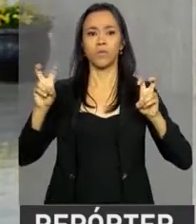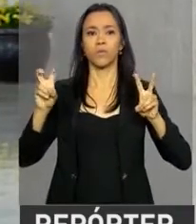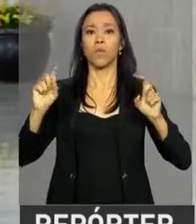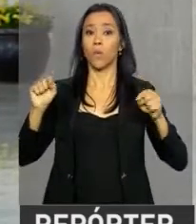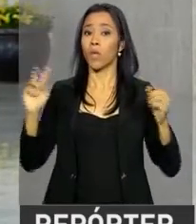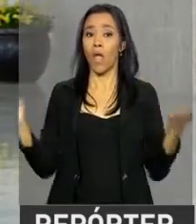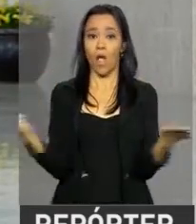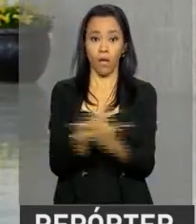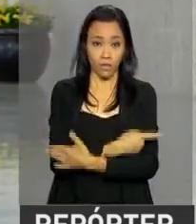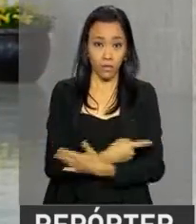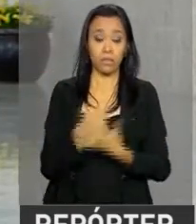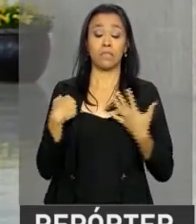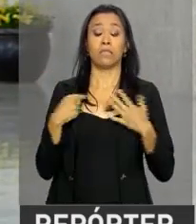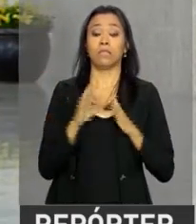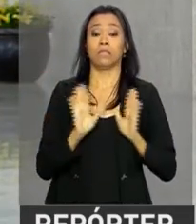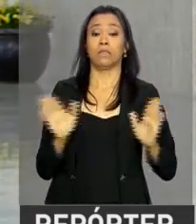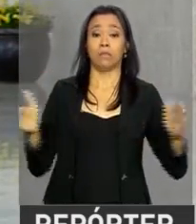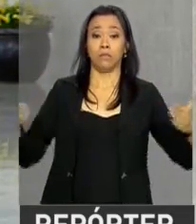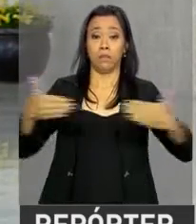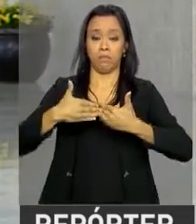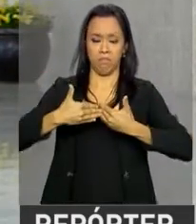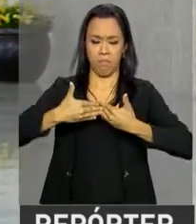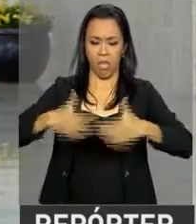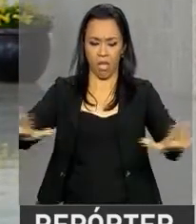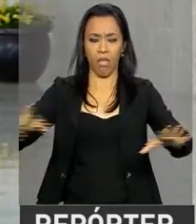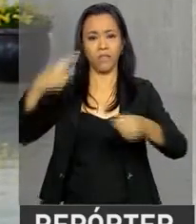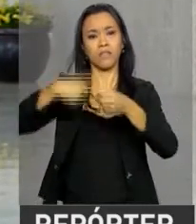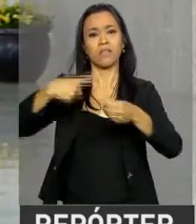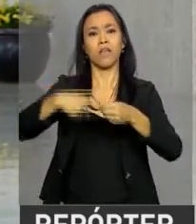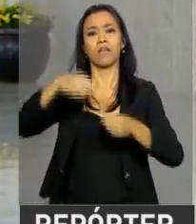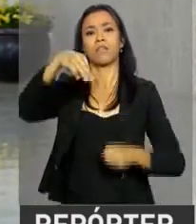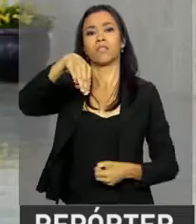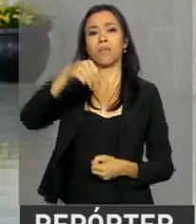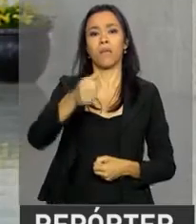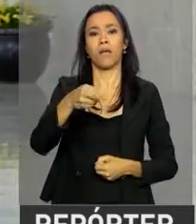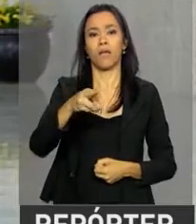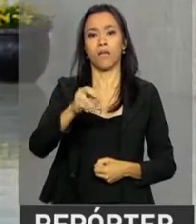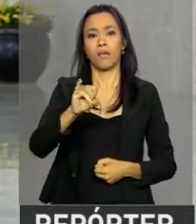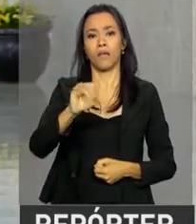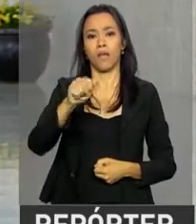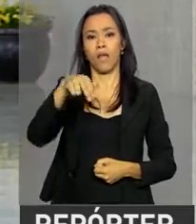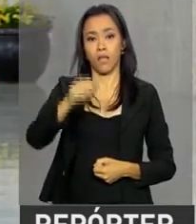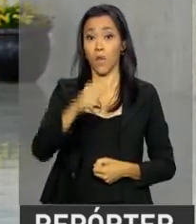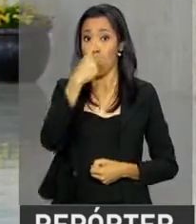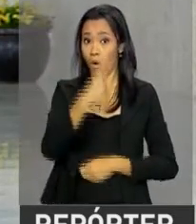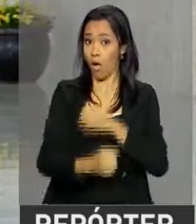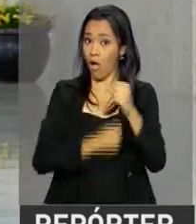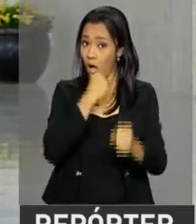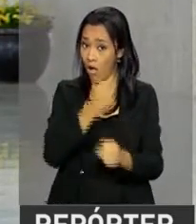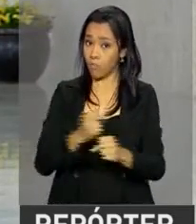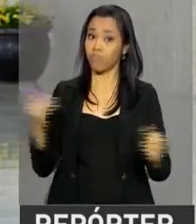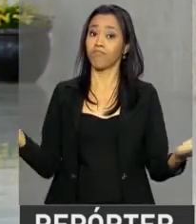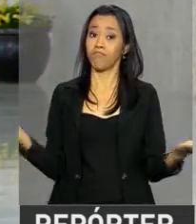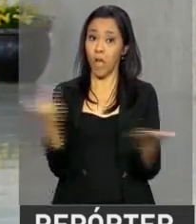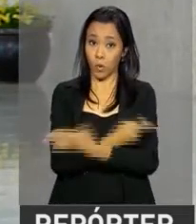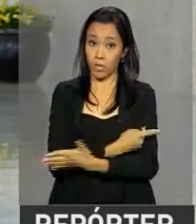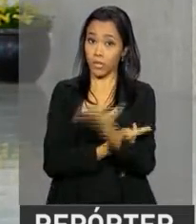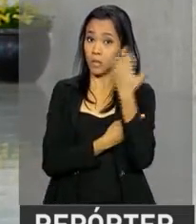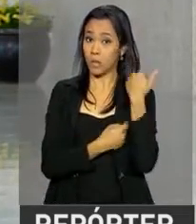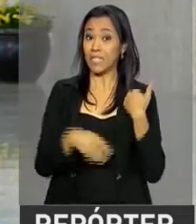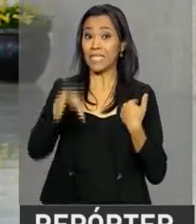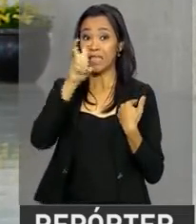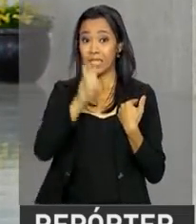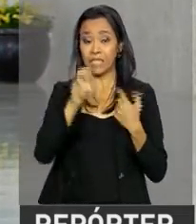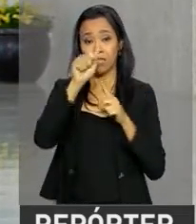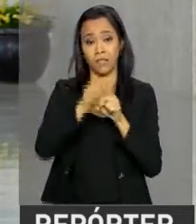desastre ambiental de mariana como você falou esse desastre completa um ano essa semana aconteceu no dia 5 de novembro do